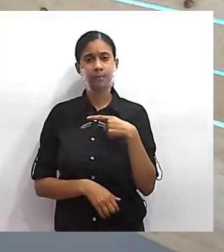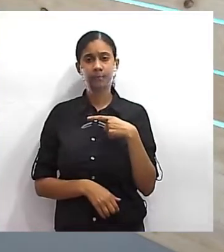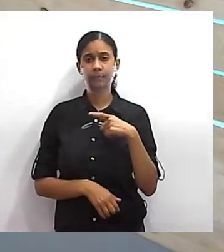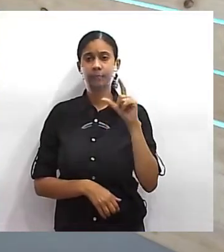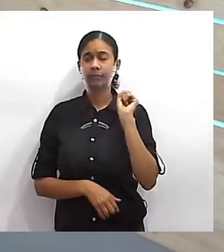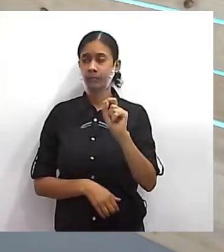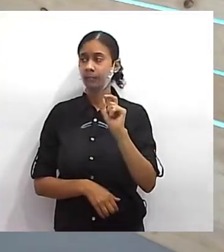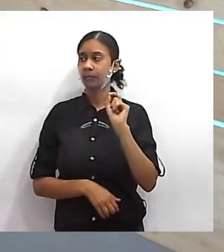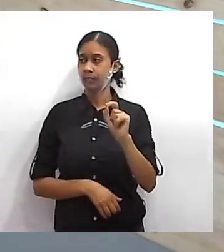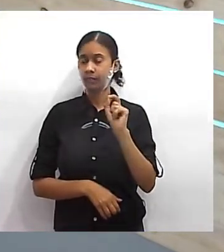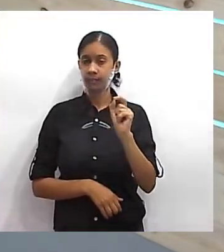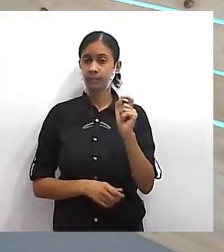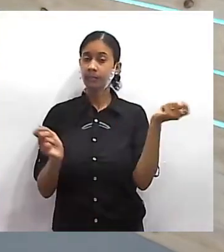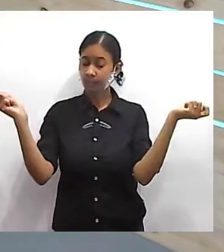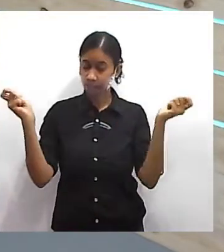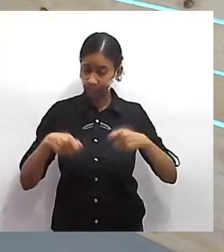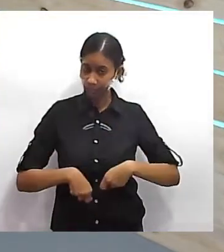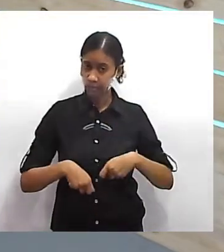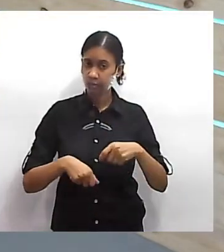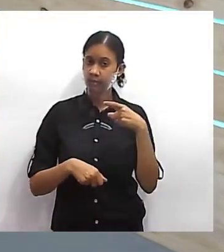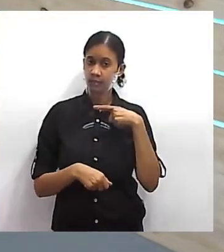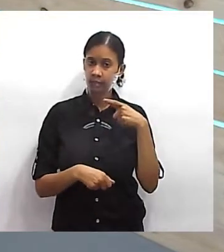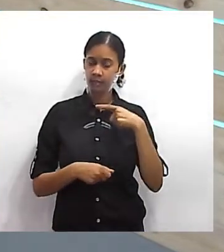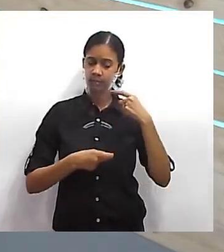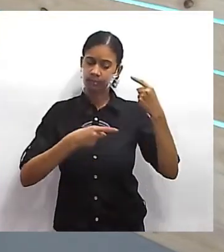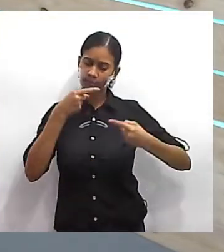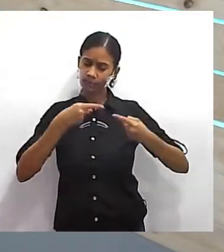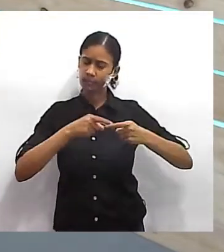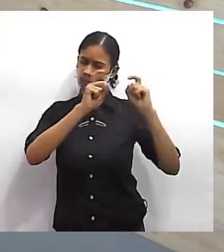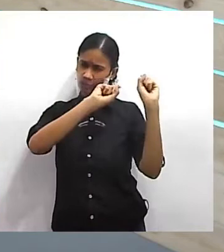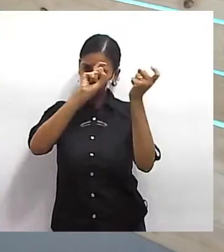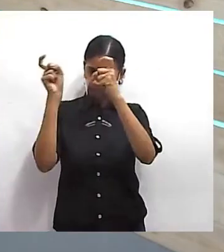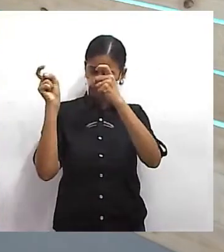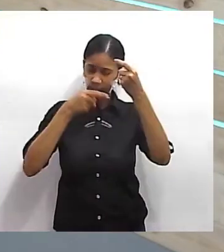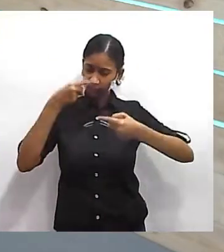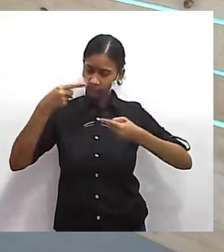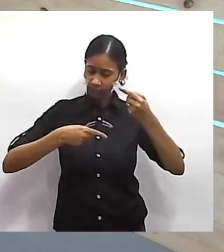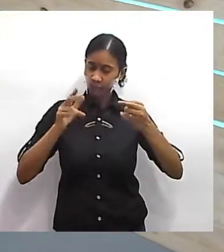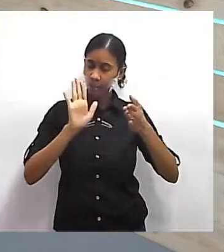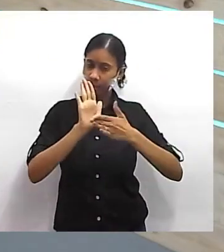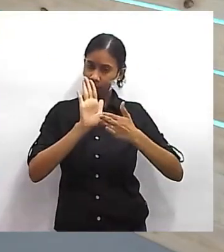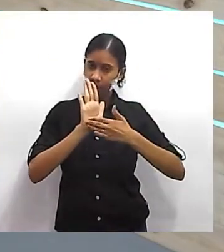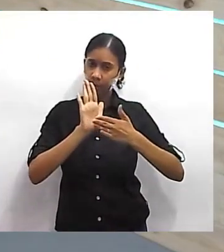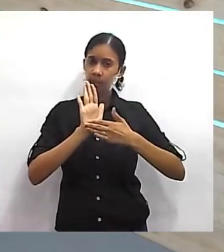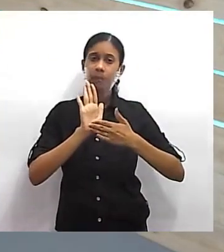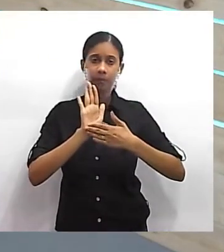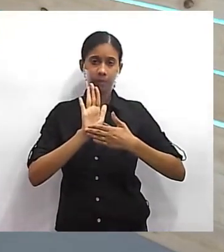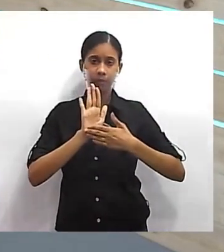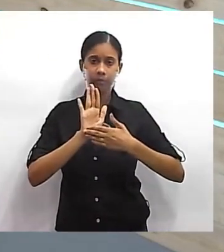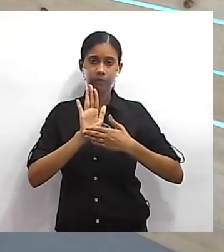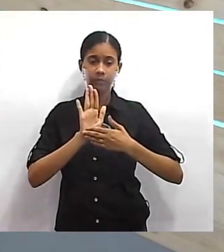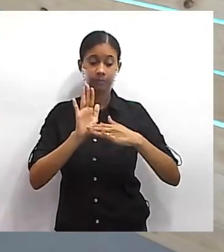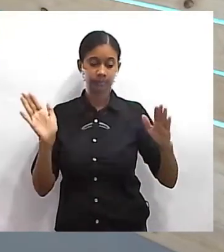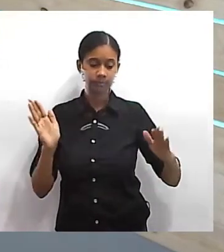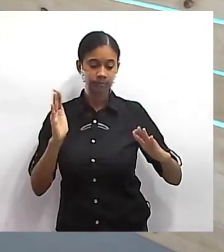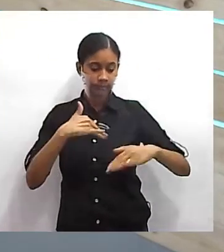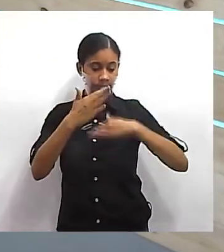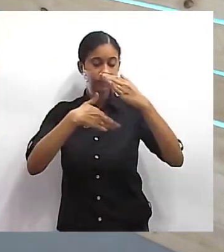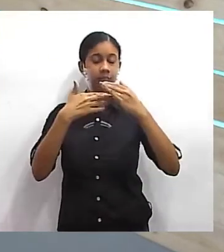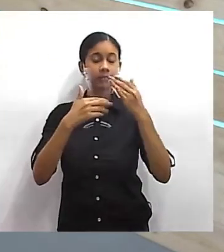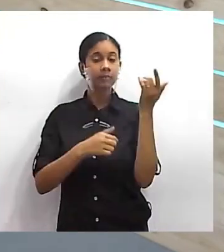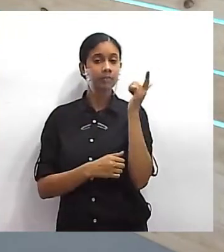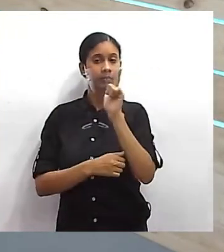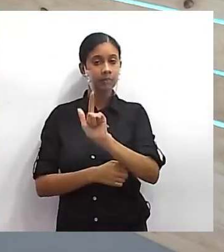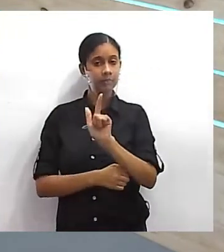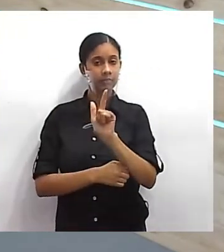isso em mente, para que se possa discutir propostas de desenvolvimento que possam trazer ganhos significativos para o nosso